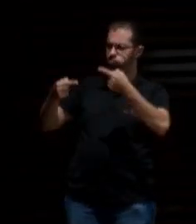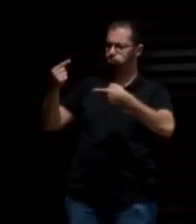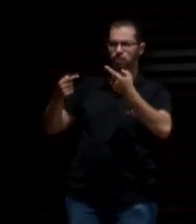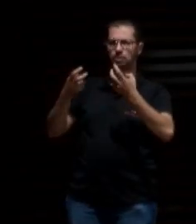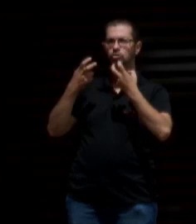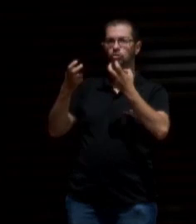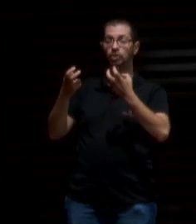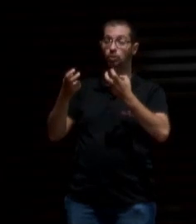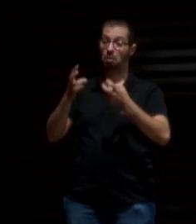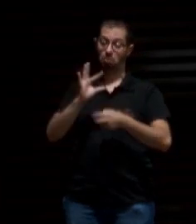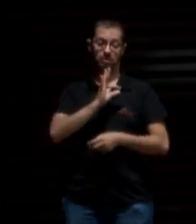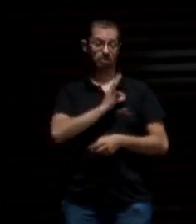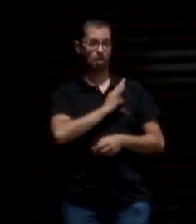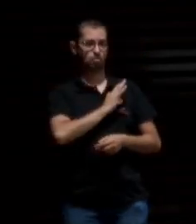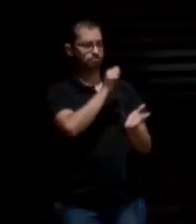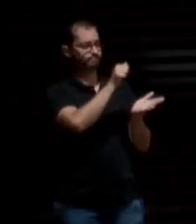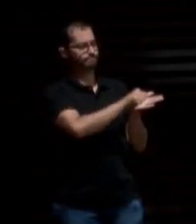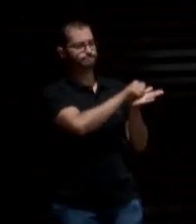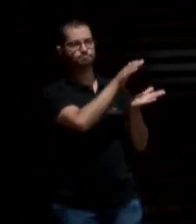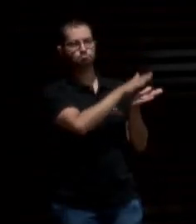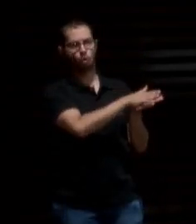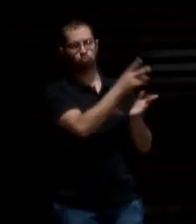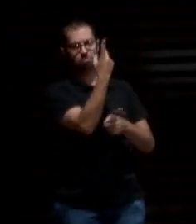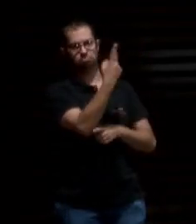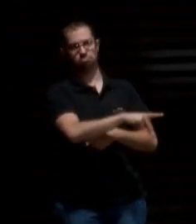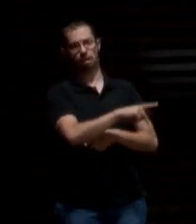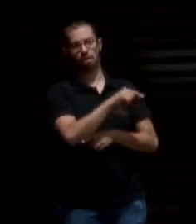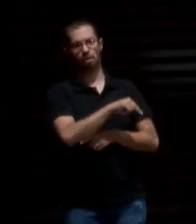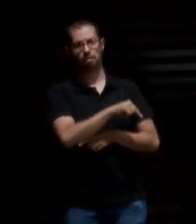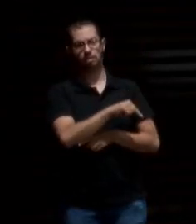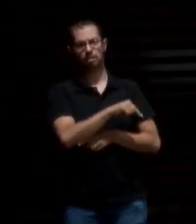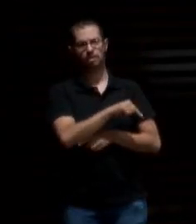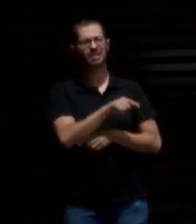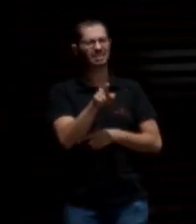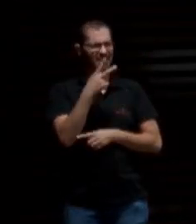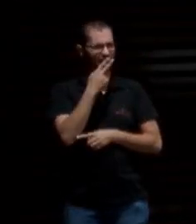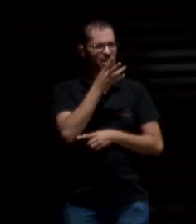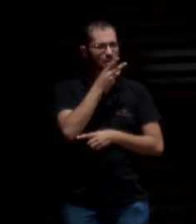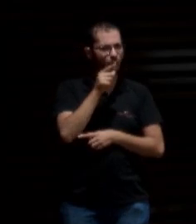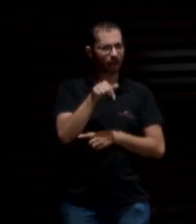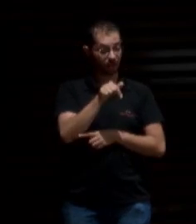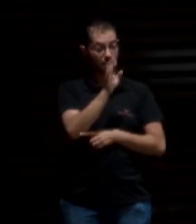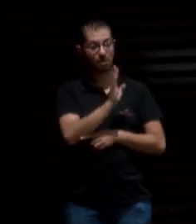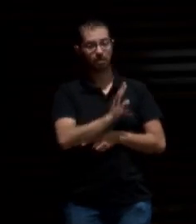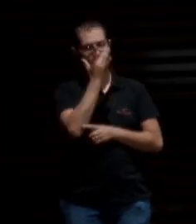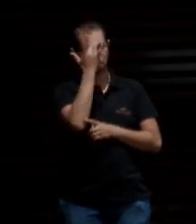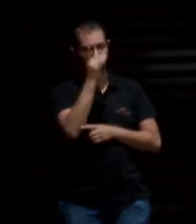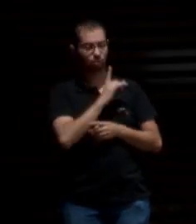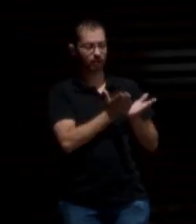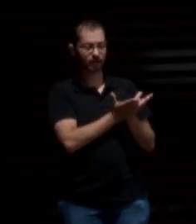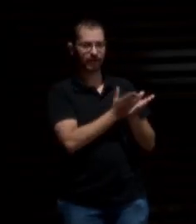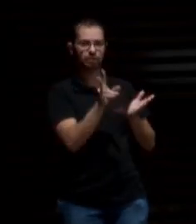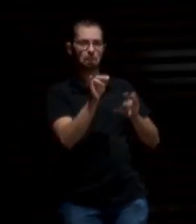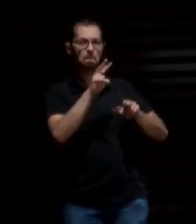enquanto. Mas quando você acha que vai acontecer do primeiro cara ser preso aqui no Brasil? Você acha que vai demorar